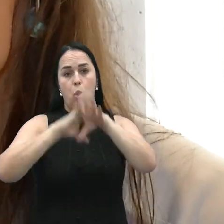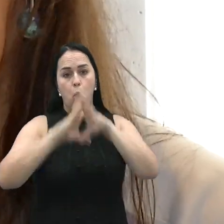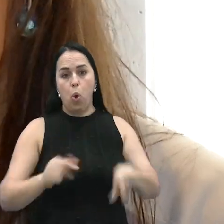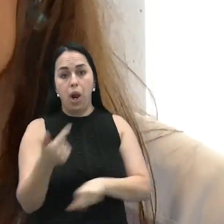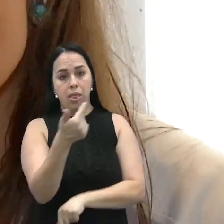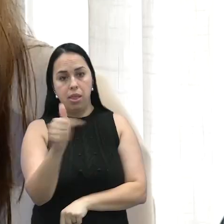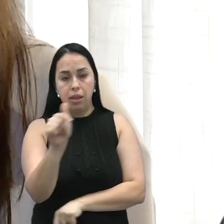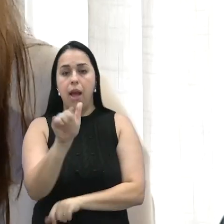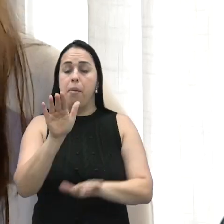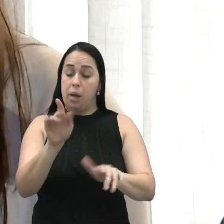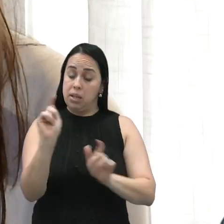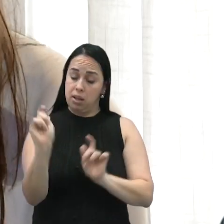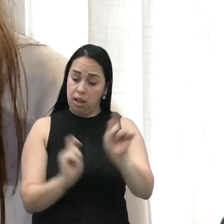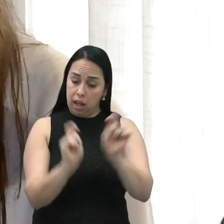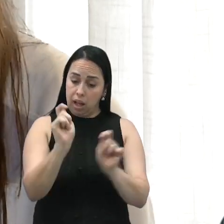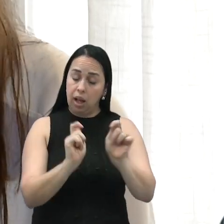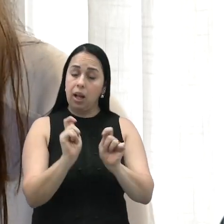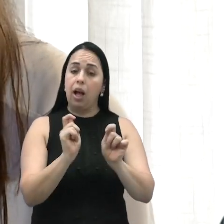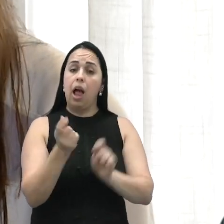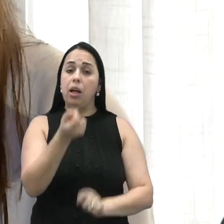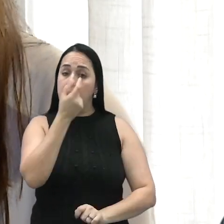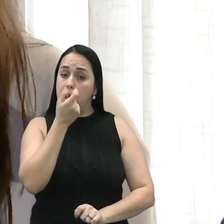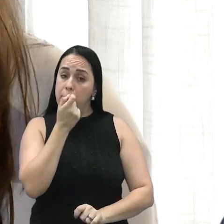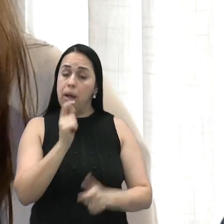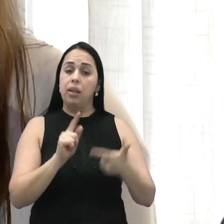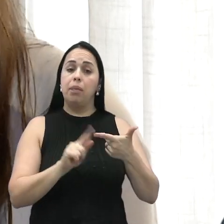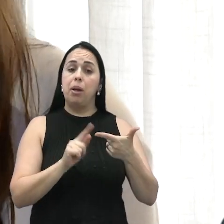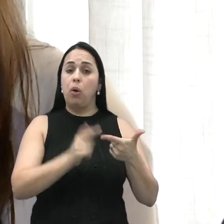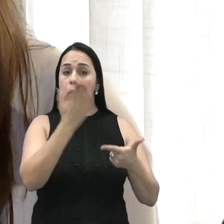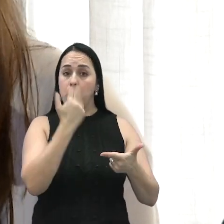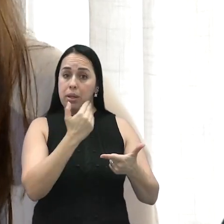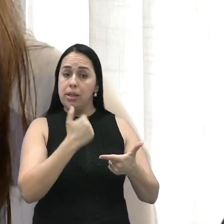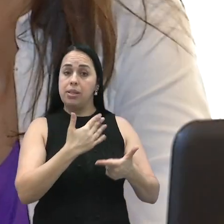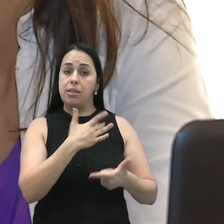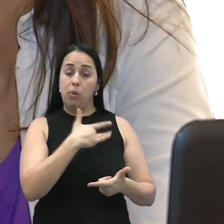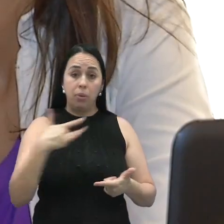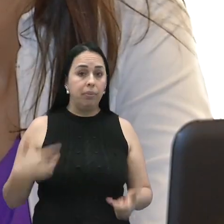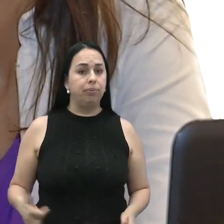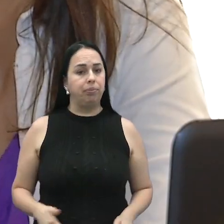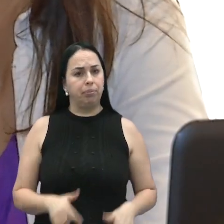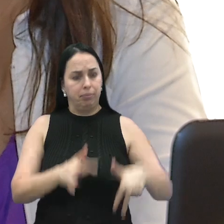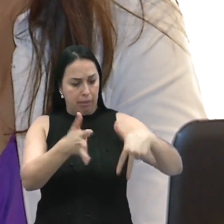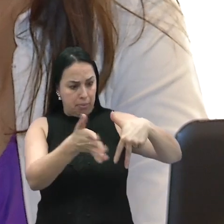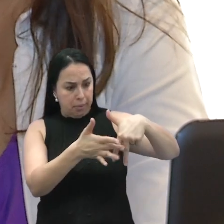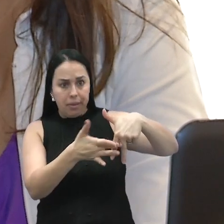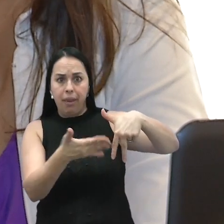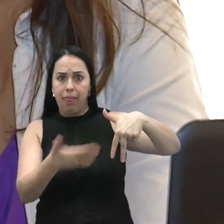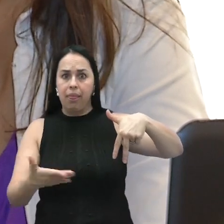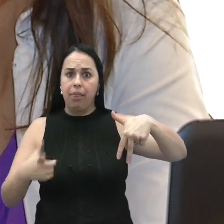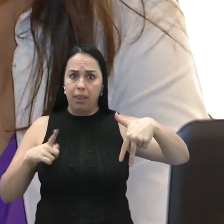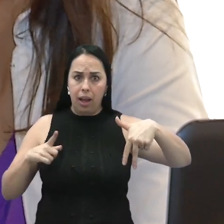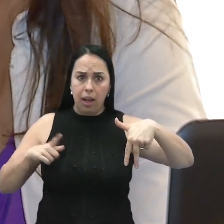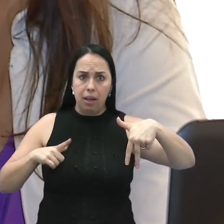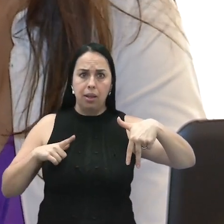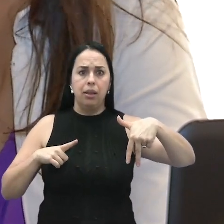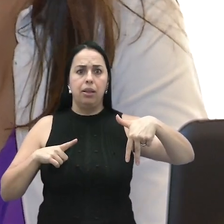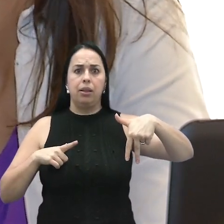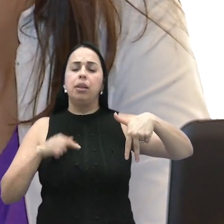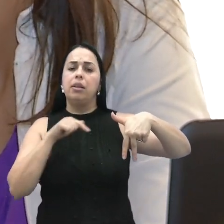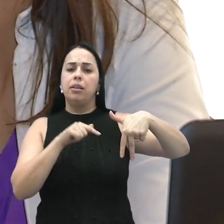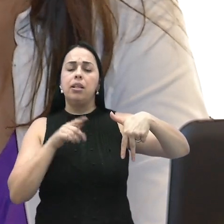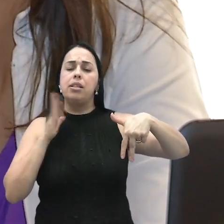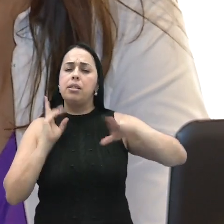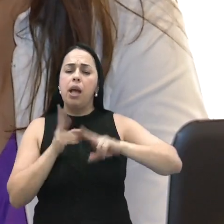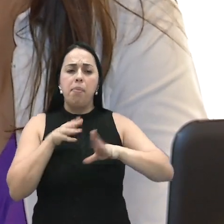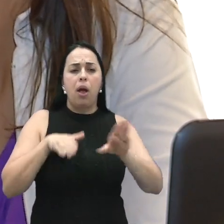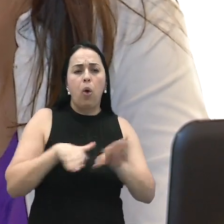tem cura, mas pode ser controlada com medicação e hábitos saudáveis. O paciente que tem epilepsia, a